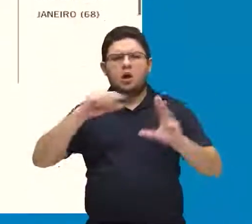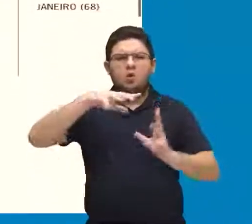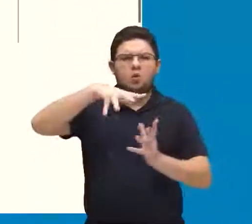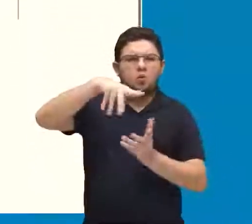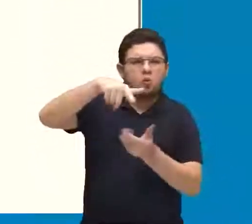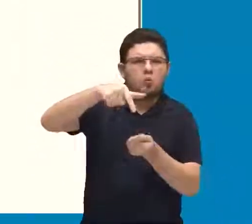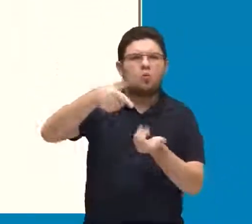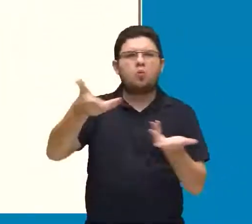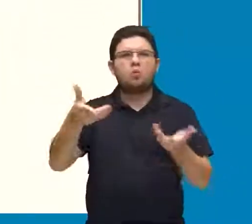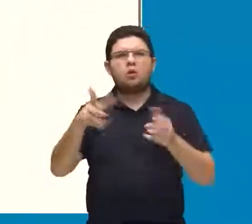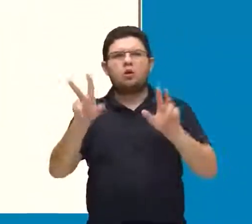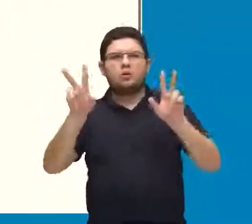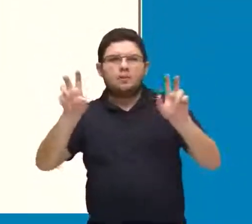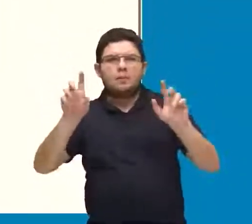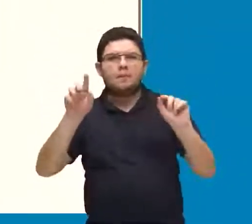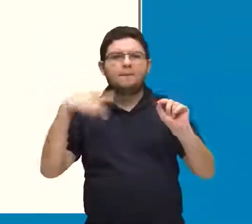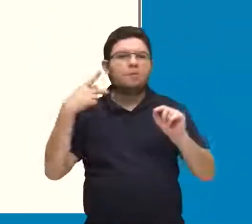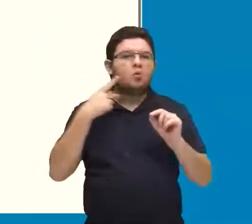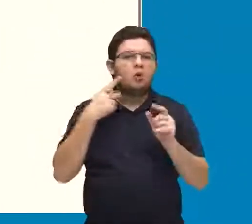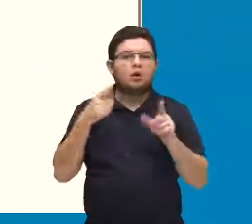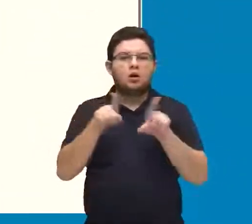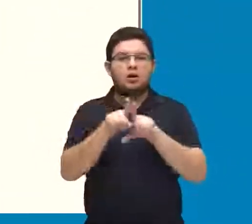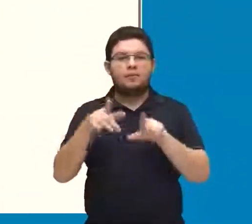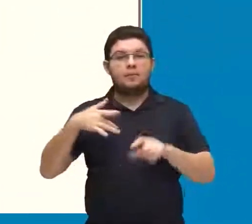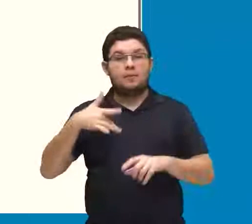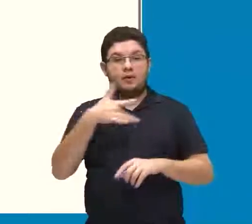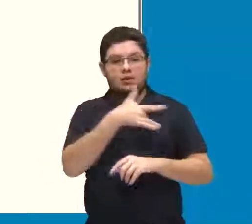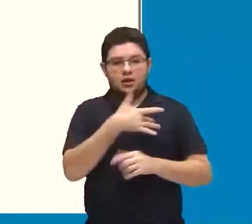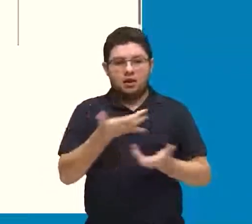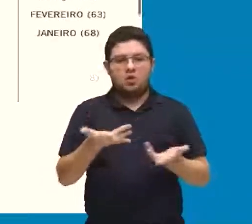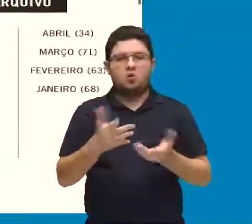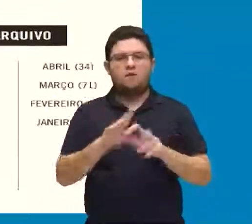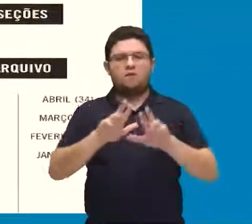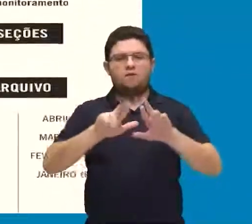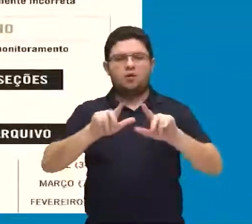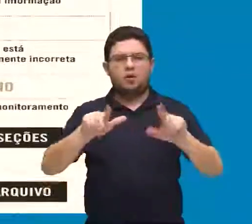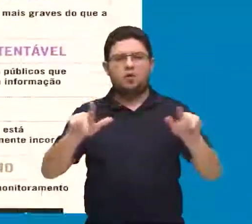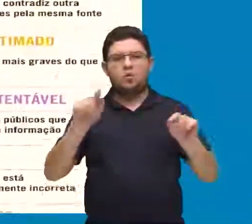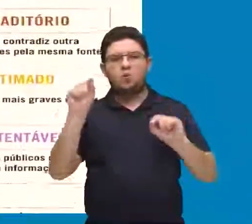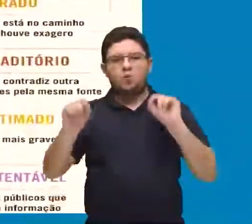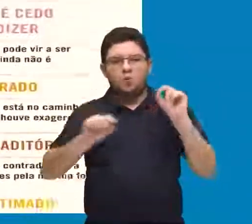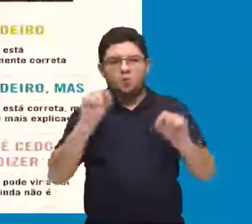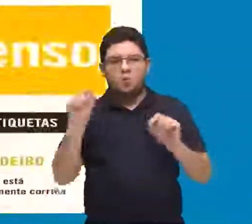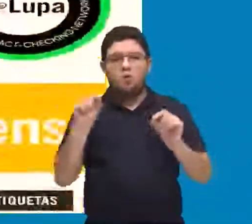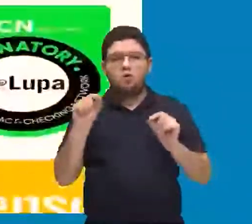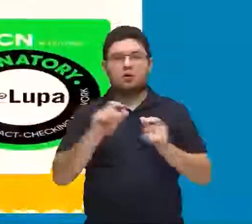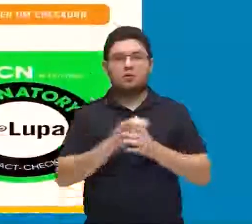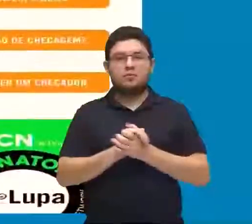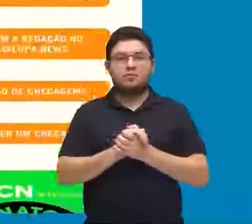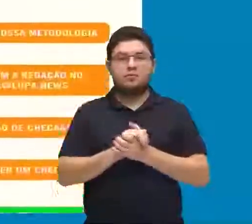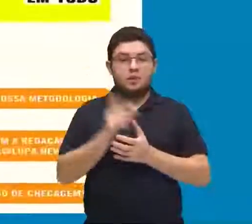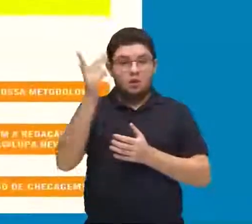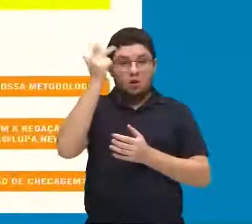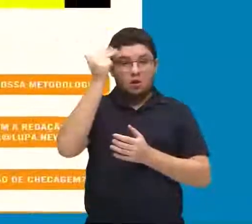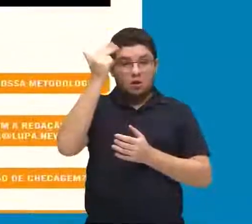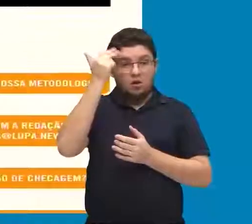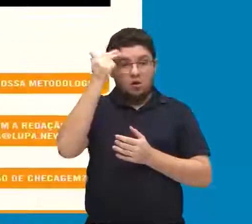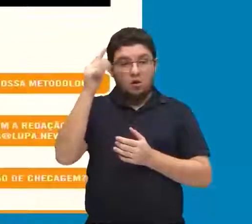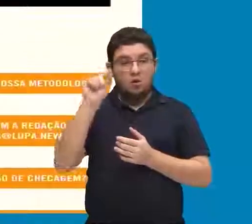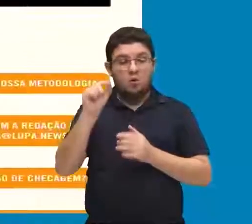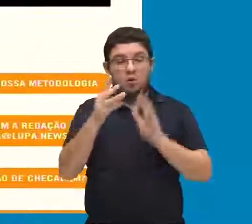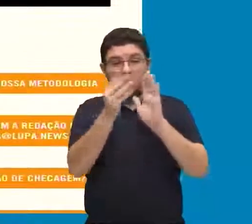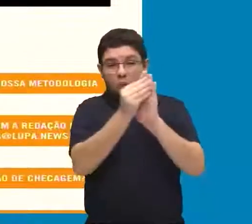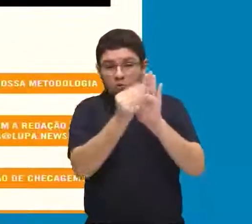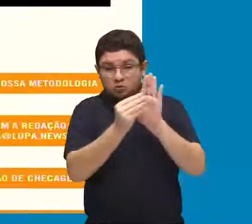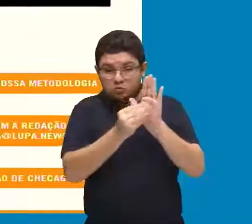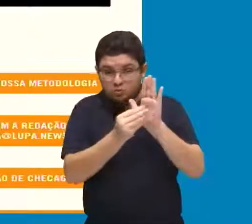campo político, né, de saúde, entre outros, e ele traz aqui, normalmente, esses conteúdos bem atualizados,